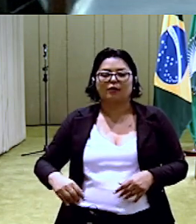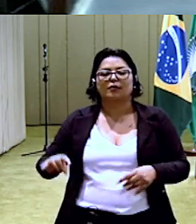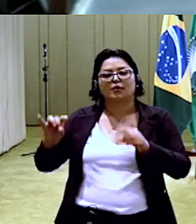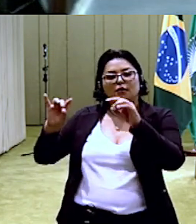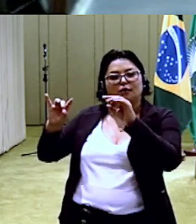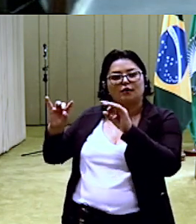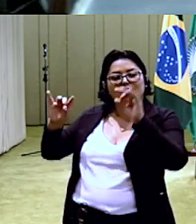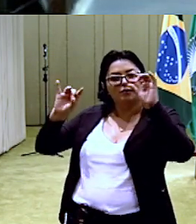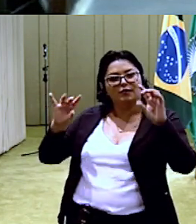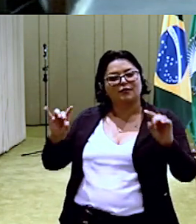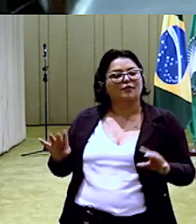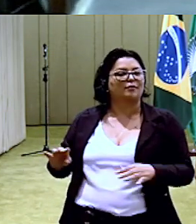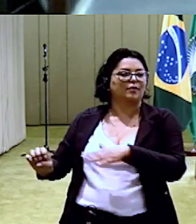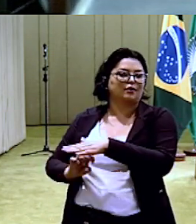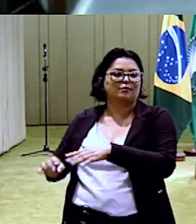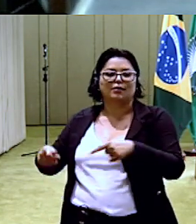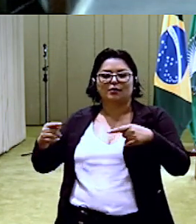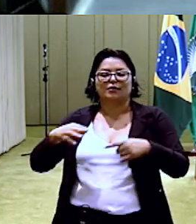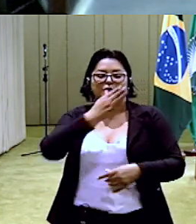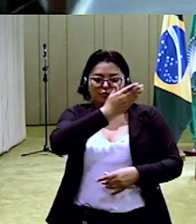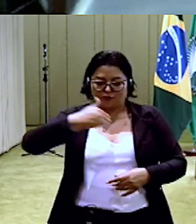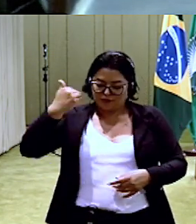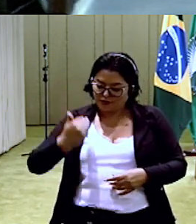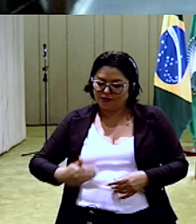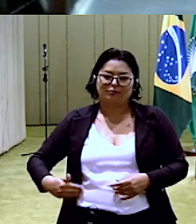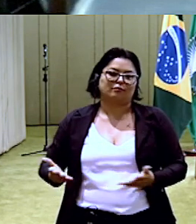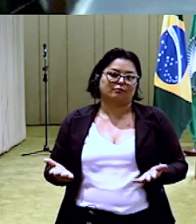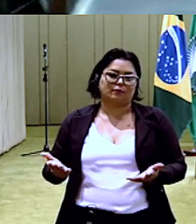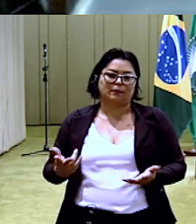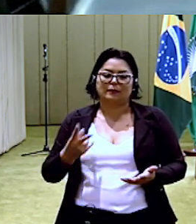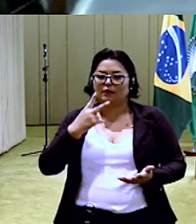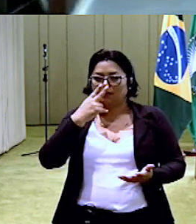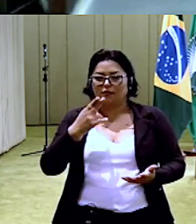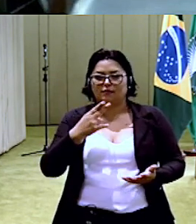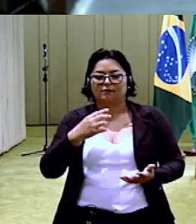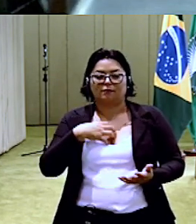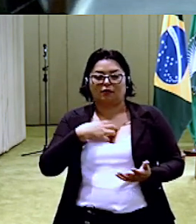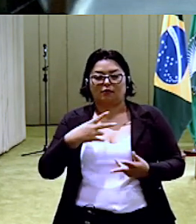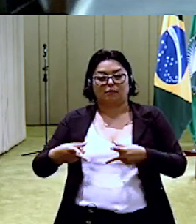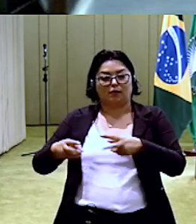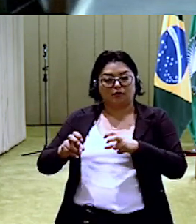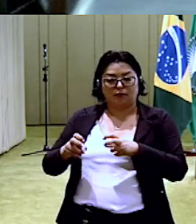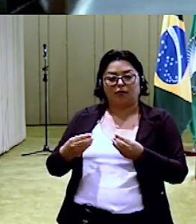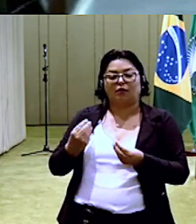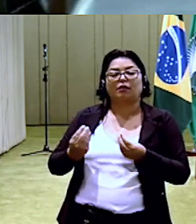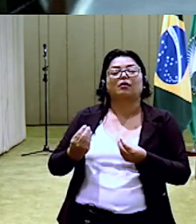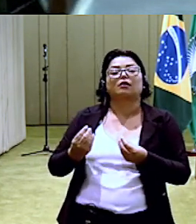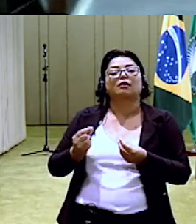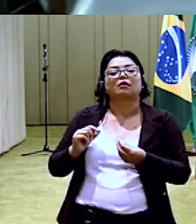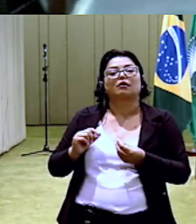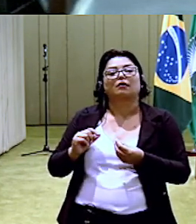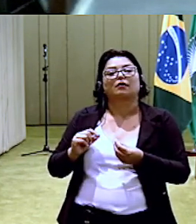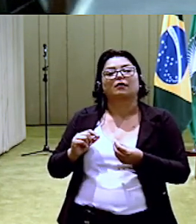preferência vai ser dada para as empresas chinesas. Então, eu acho que a minha maneira de ver as coisas